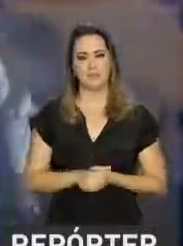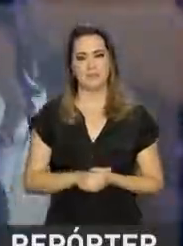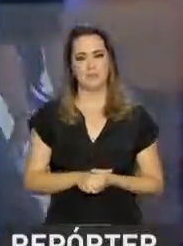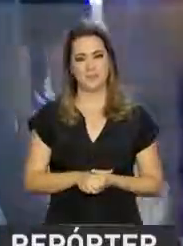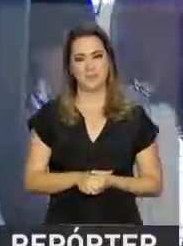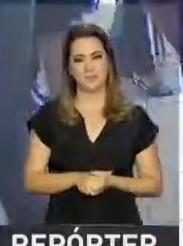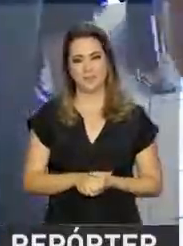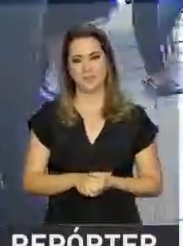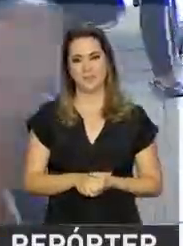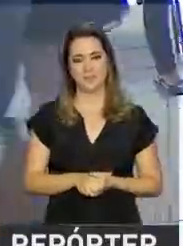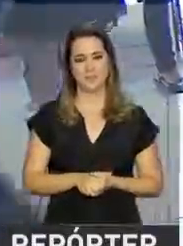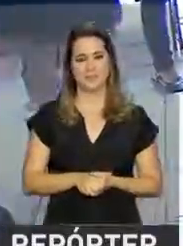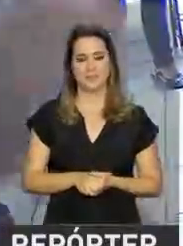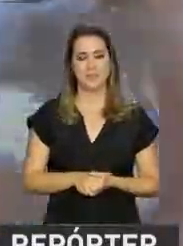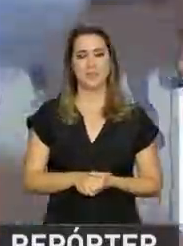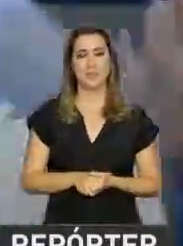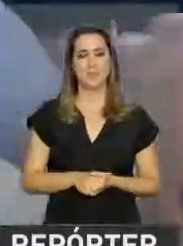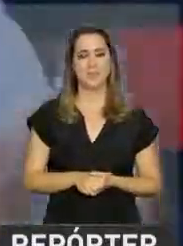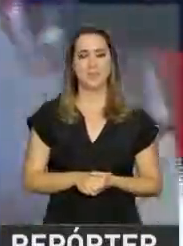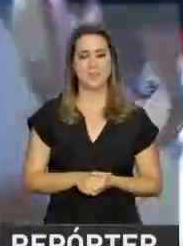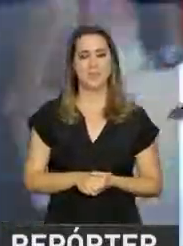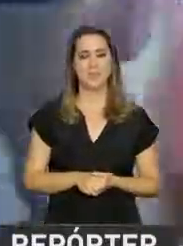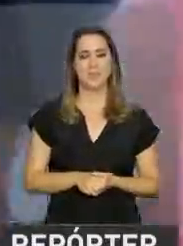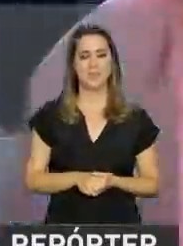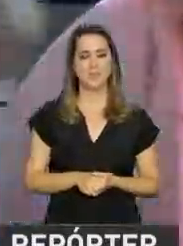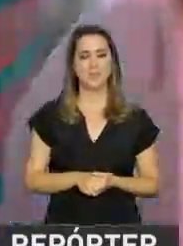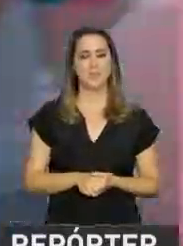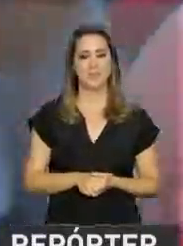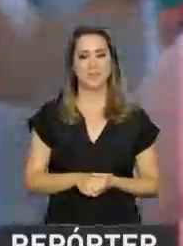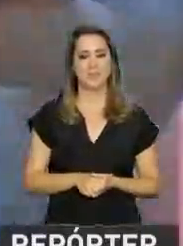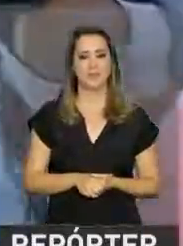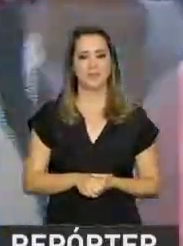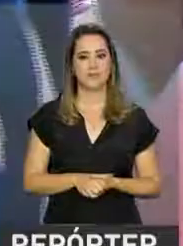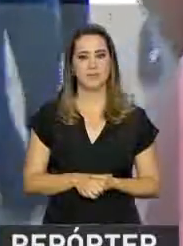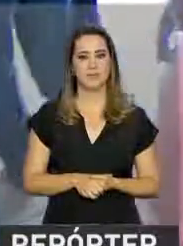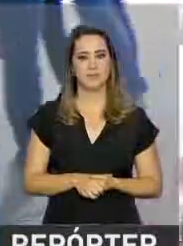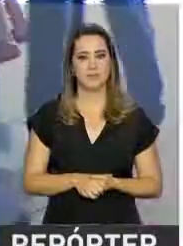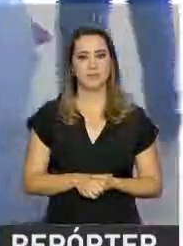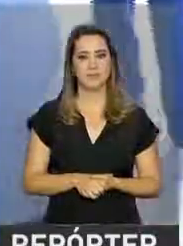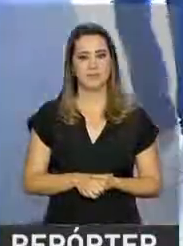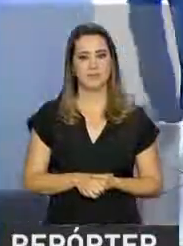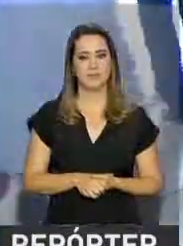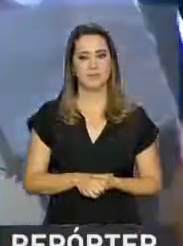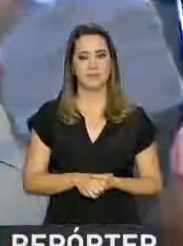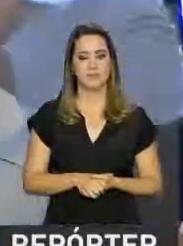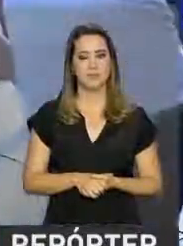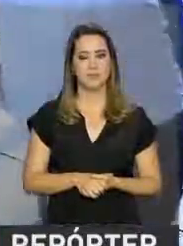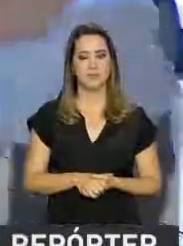Sala de reloj, todo el tiempo que te ve.